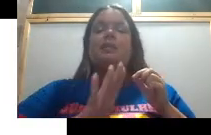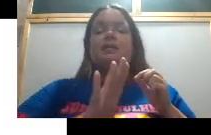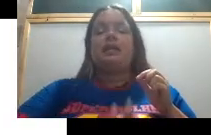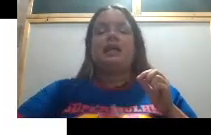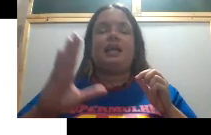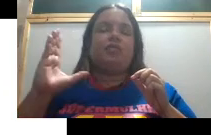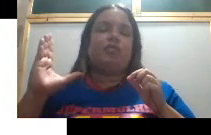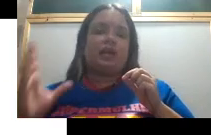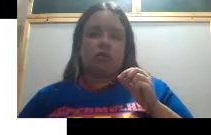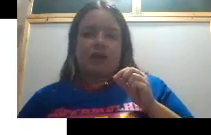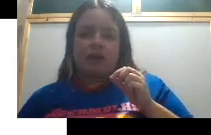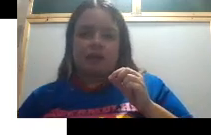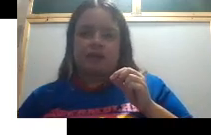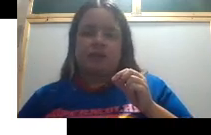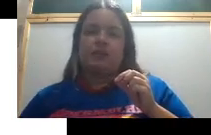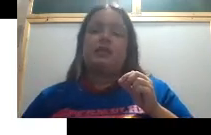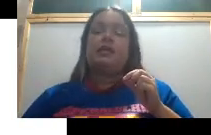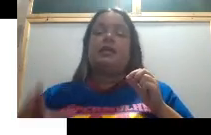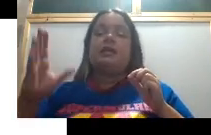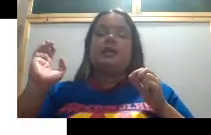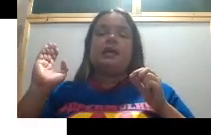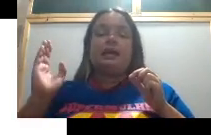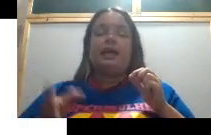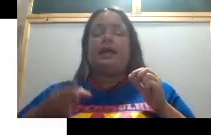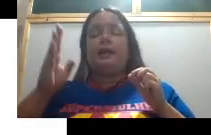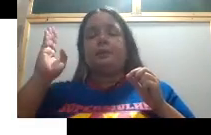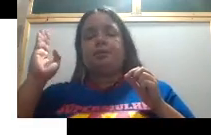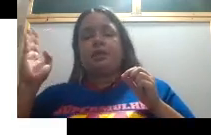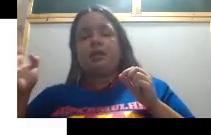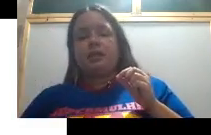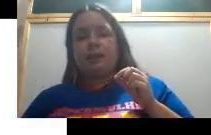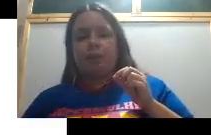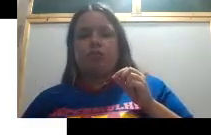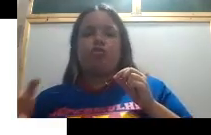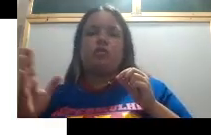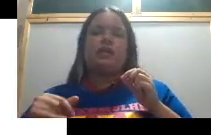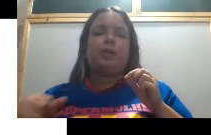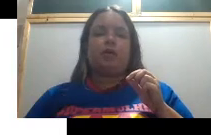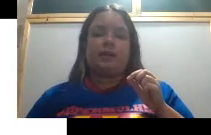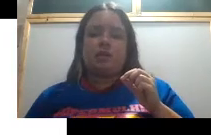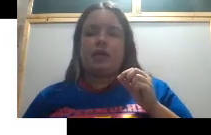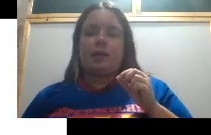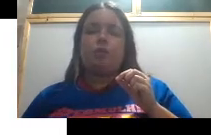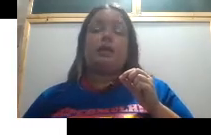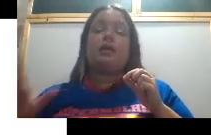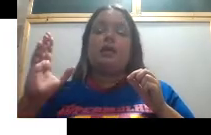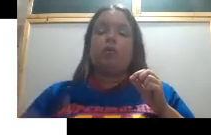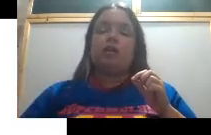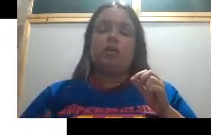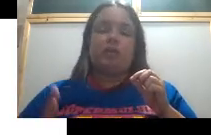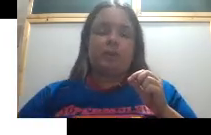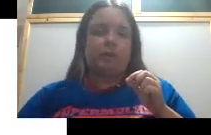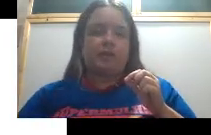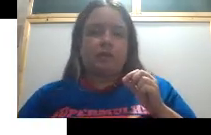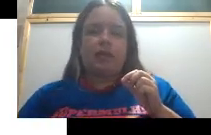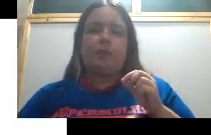essa bandeira aí ela foi adotada e é Depois da proclamação da república